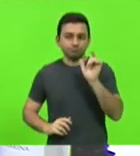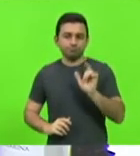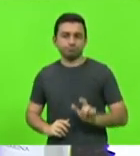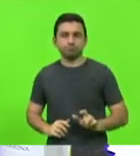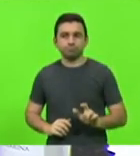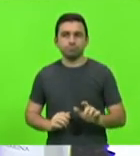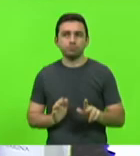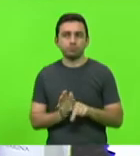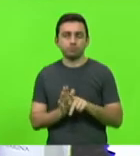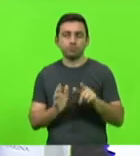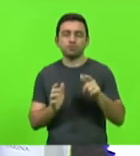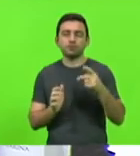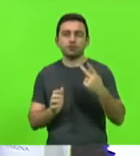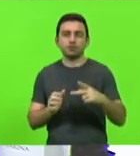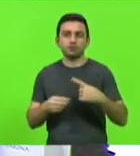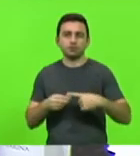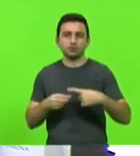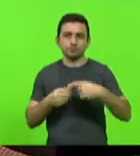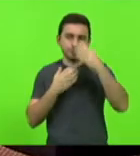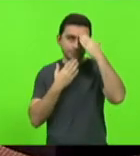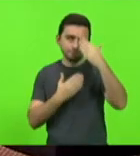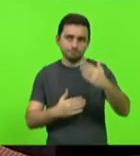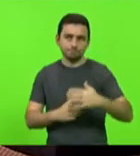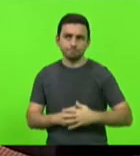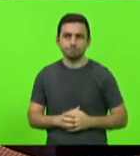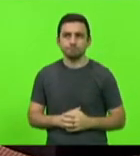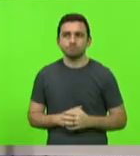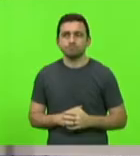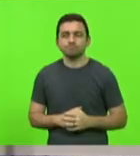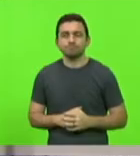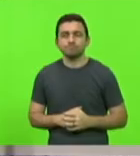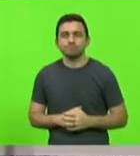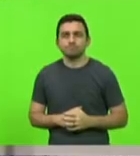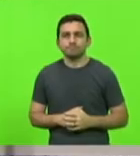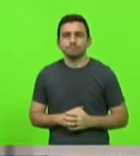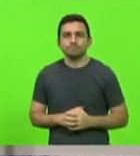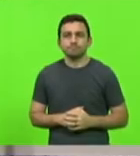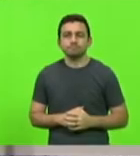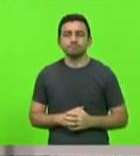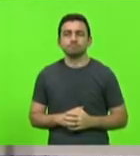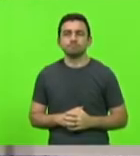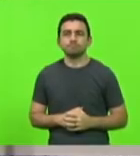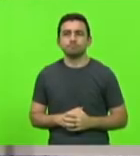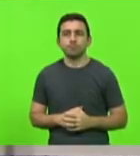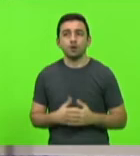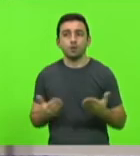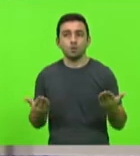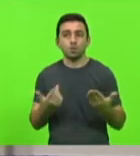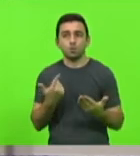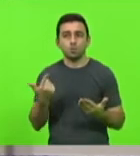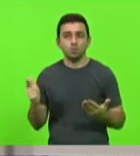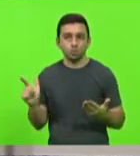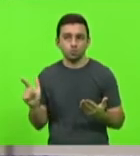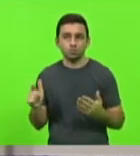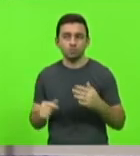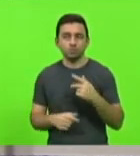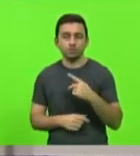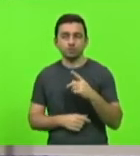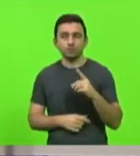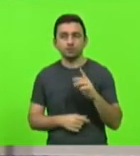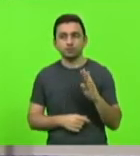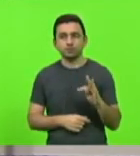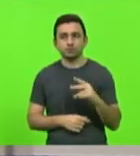É isso, senhor presidente. Obrigado pela intervenção. Obrigado, deputado Ismael dos Santos. Próximo bloco, PDT,